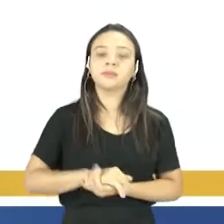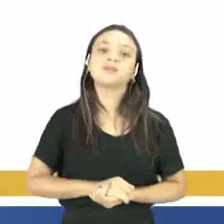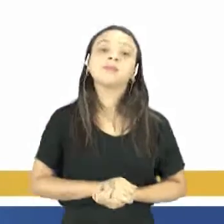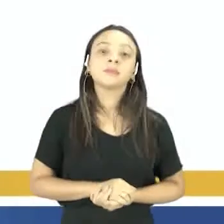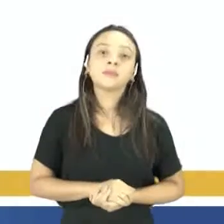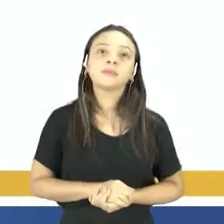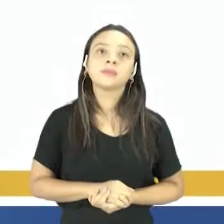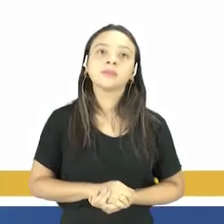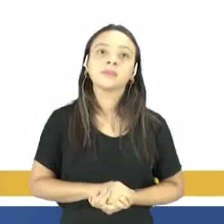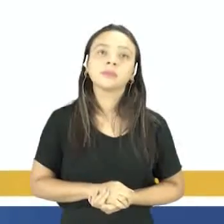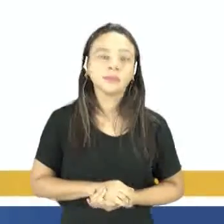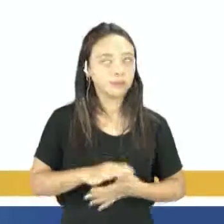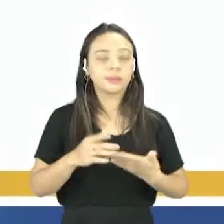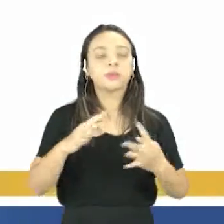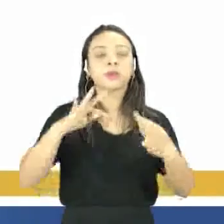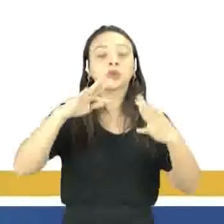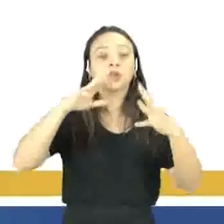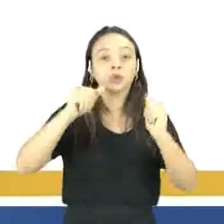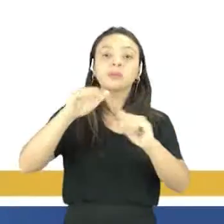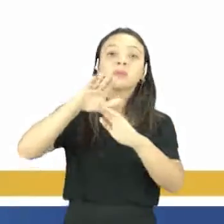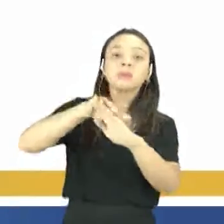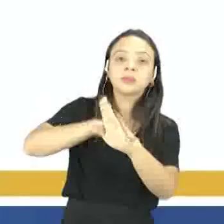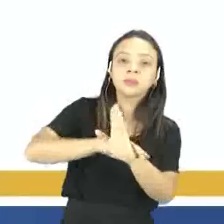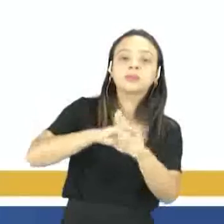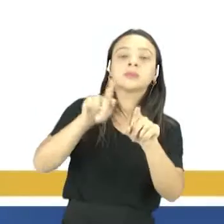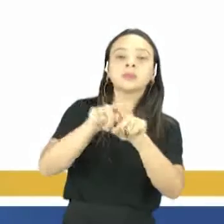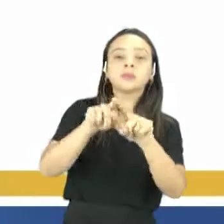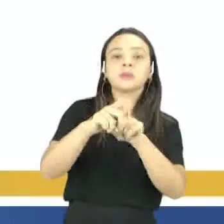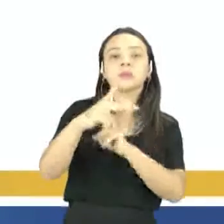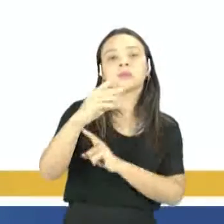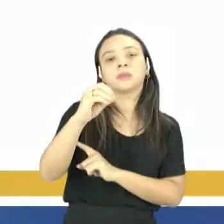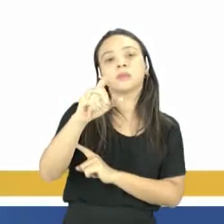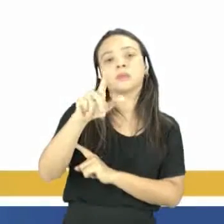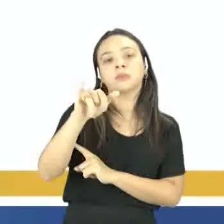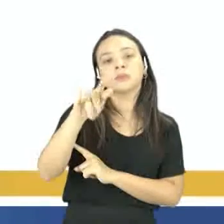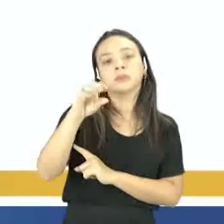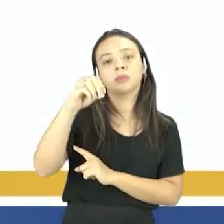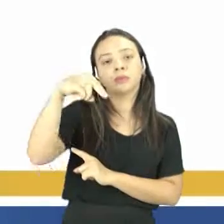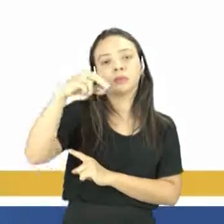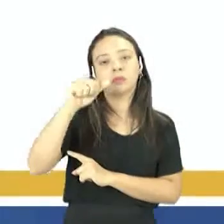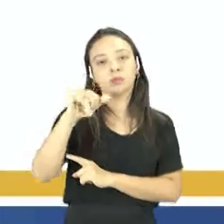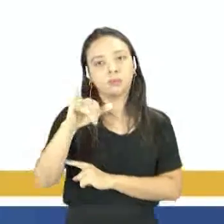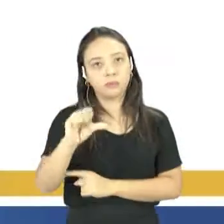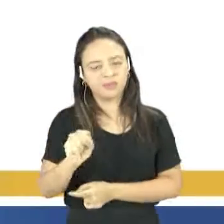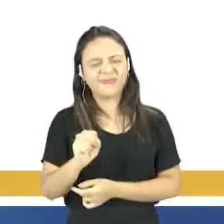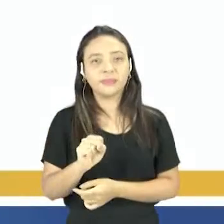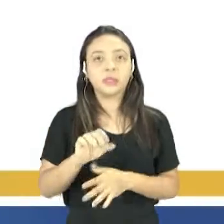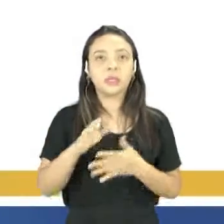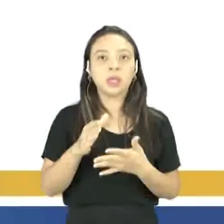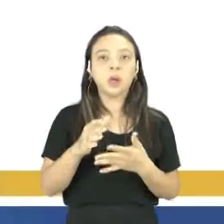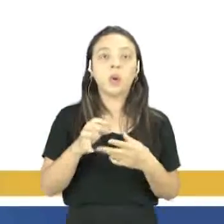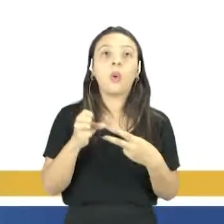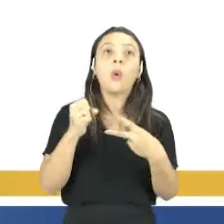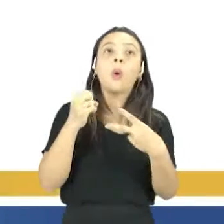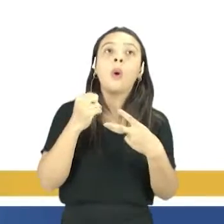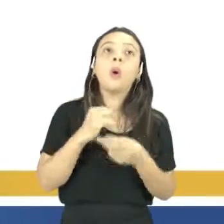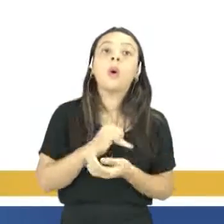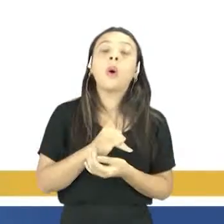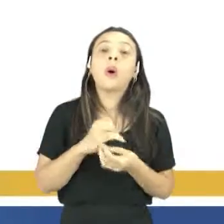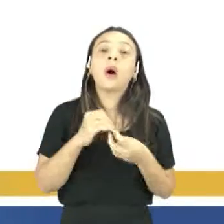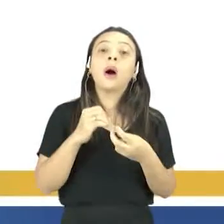caso, eu tenho aí todas as faces poligonais. Então, vocês perceberam, gente, o que é um poliedro? Então, eu posso